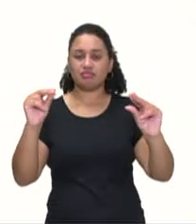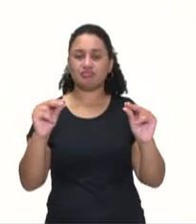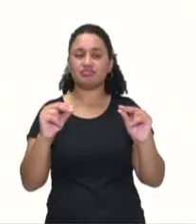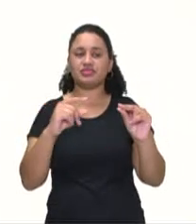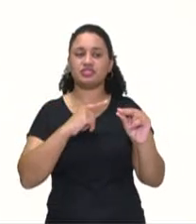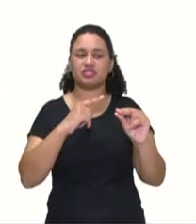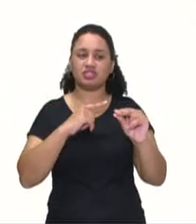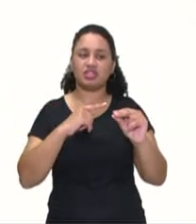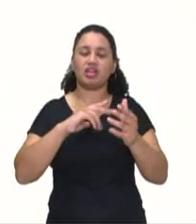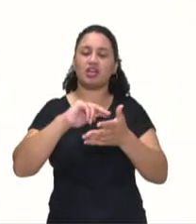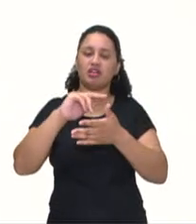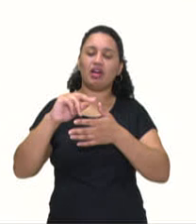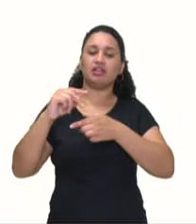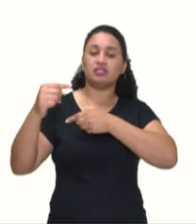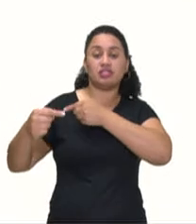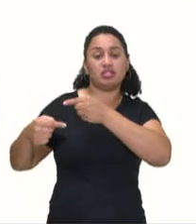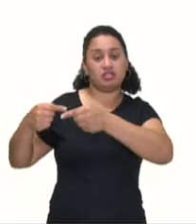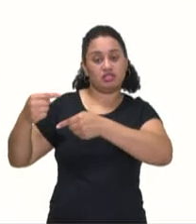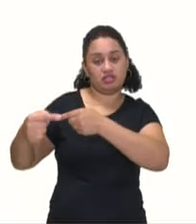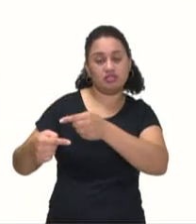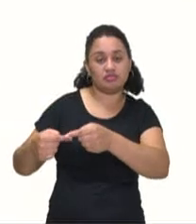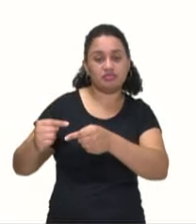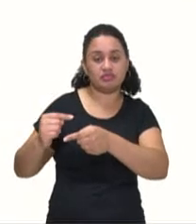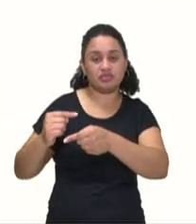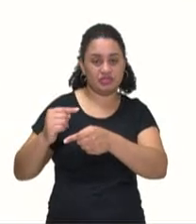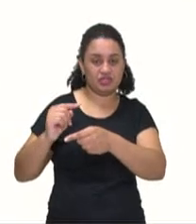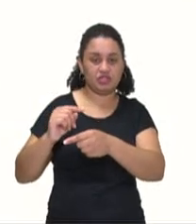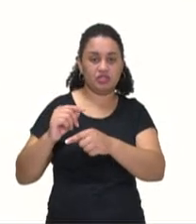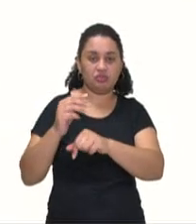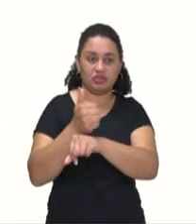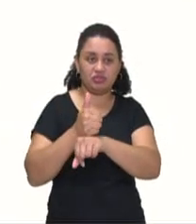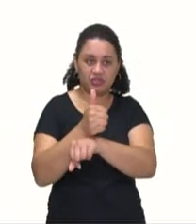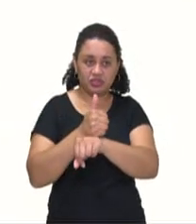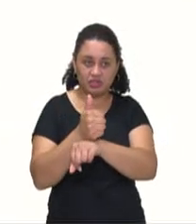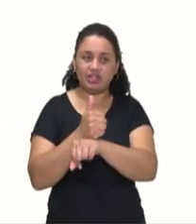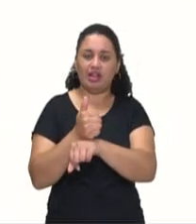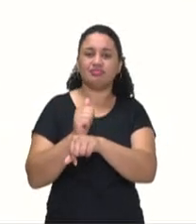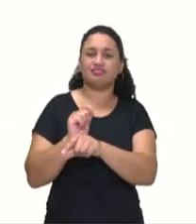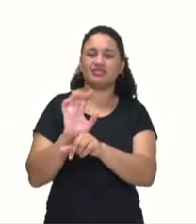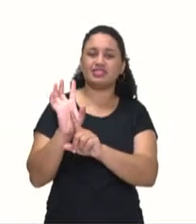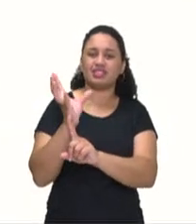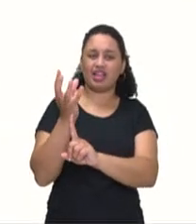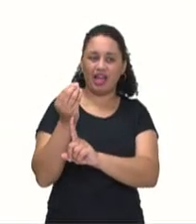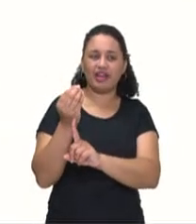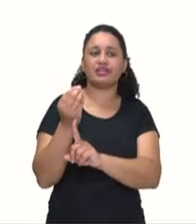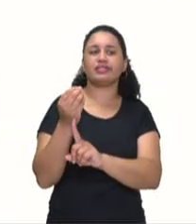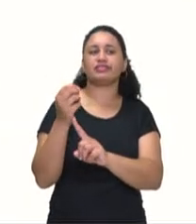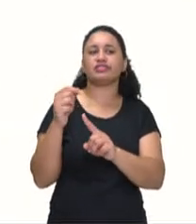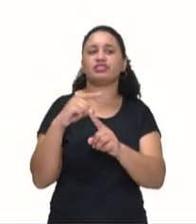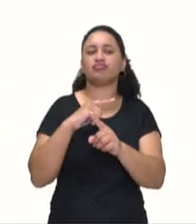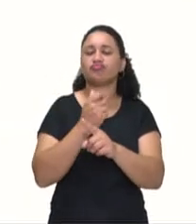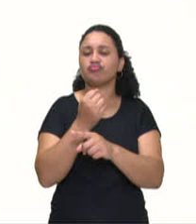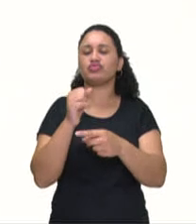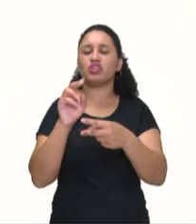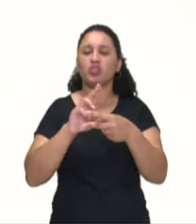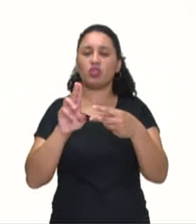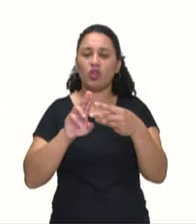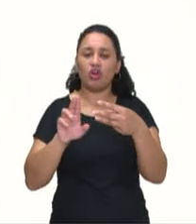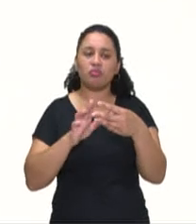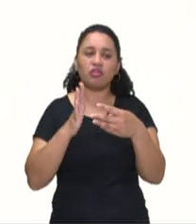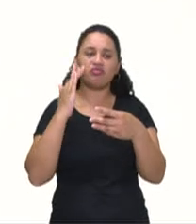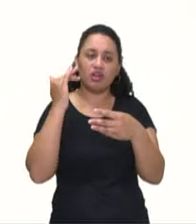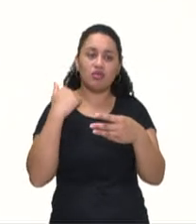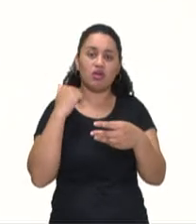nós tínhamos Marcel Duchamp, Alexander Calder, Victor Vassarelli,